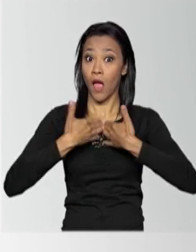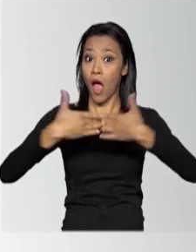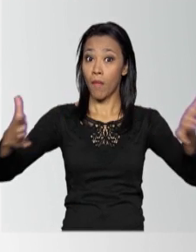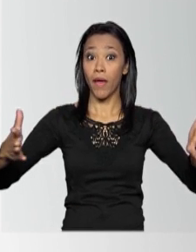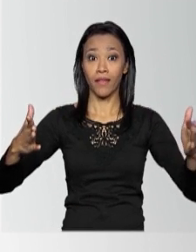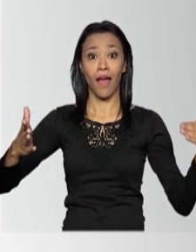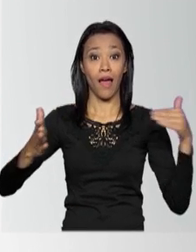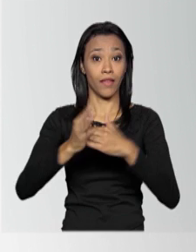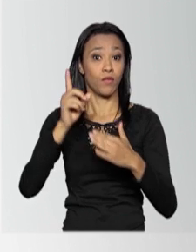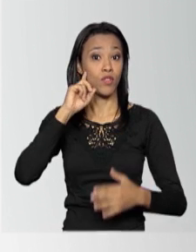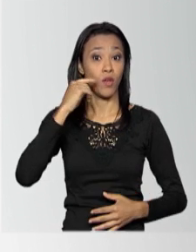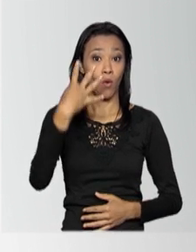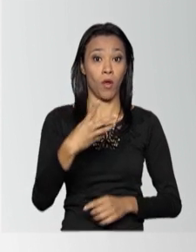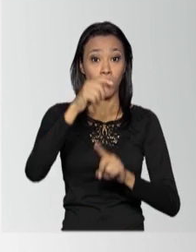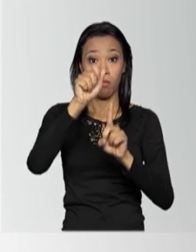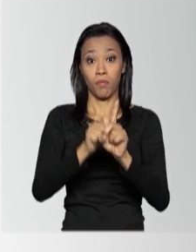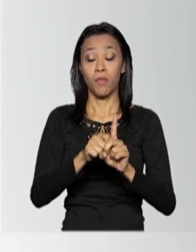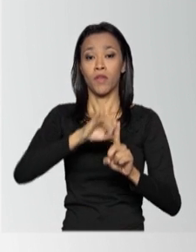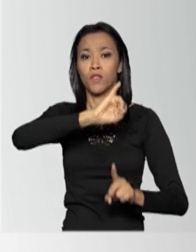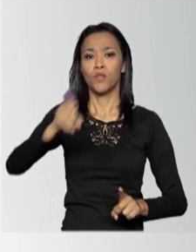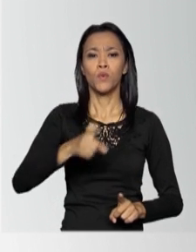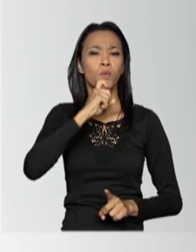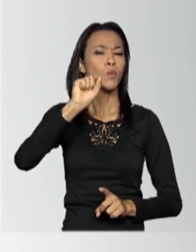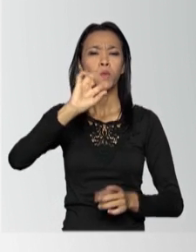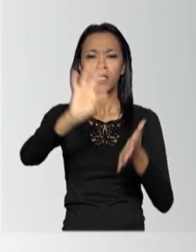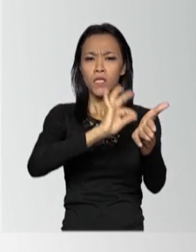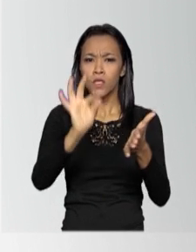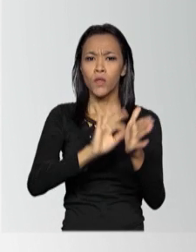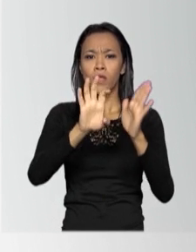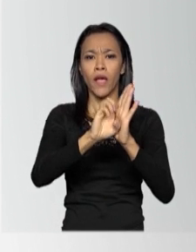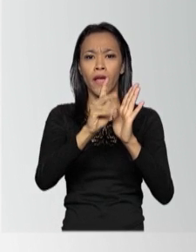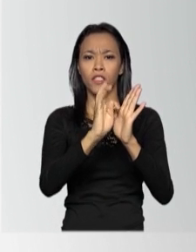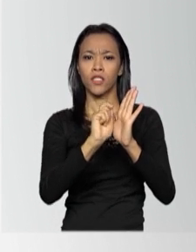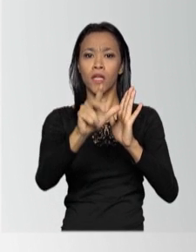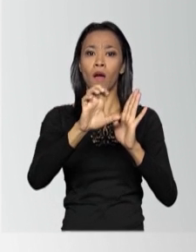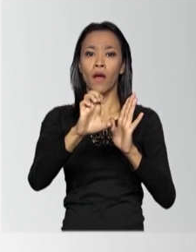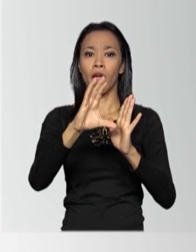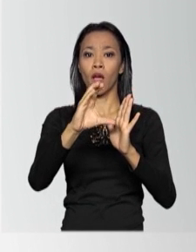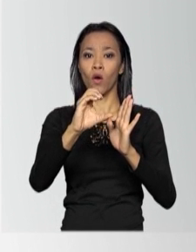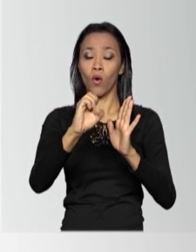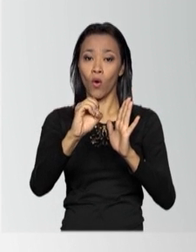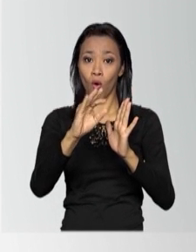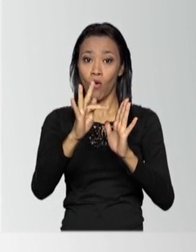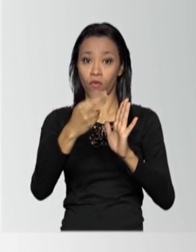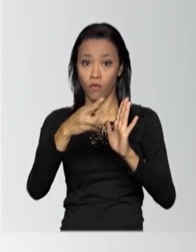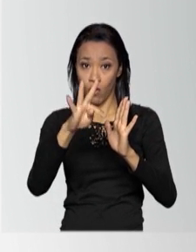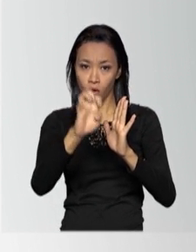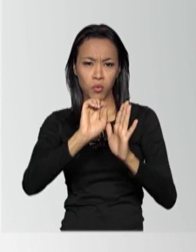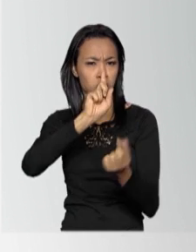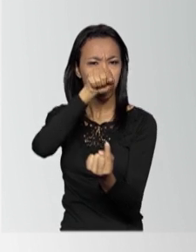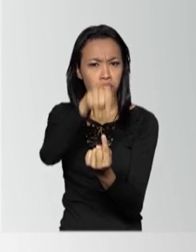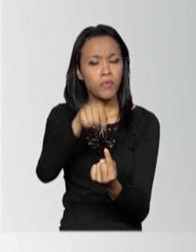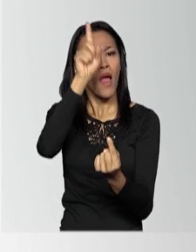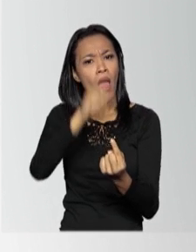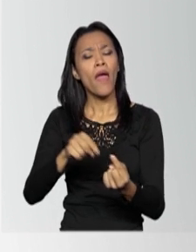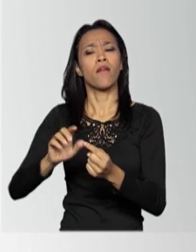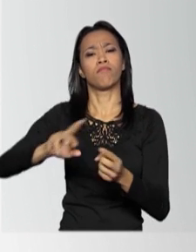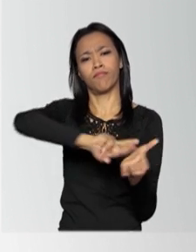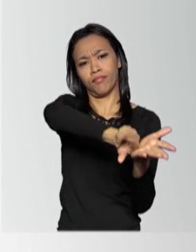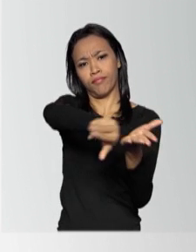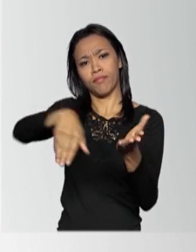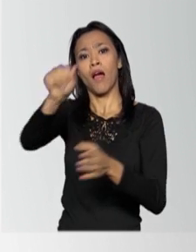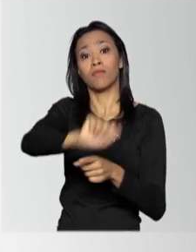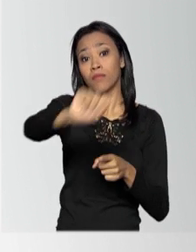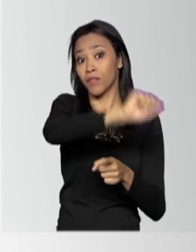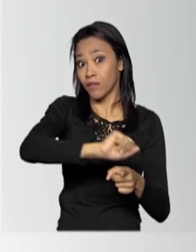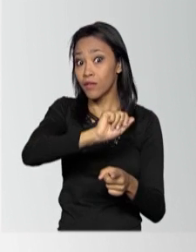abertas até 4 de julho as inscrições para o edital Ecoforte Extrativismo, destinado a entidades sem fins